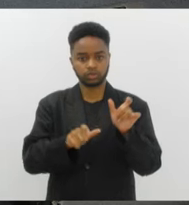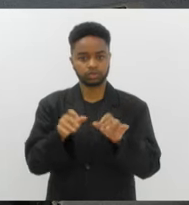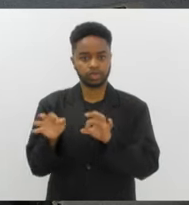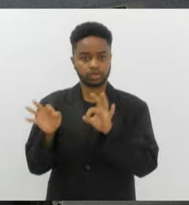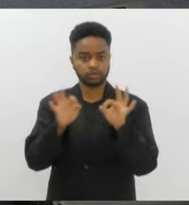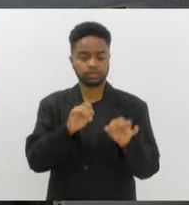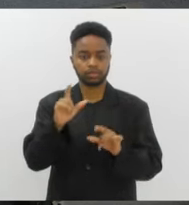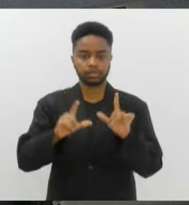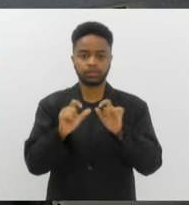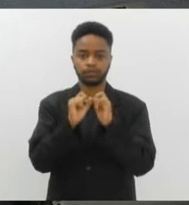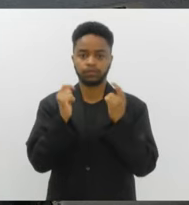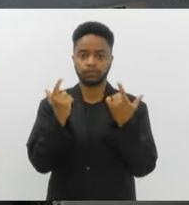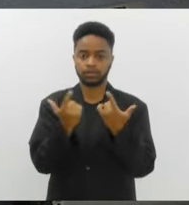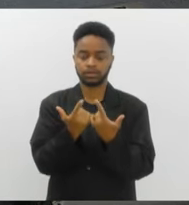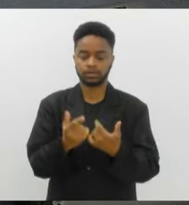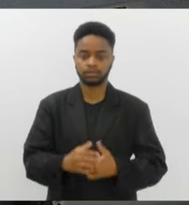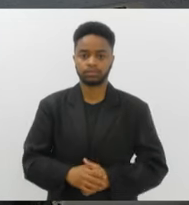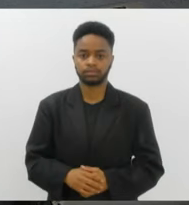Alerj.